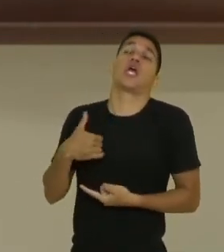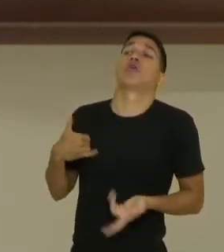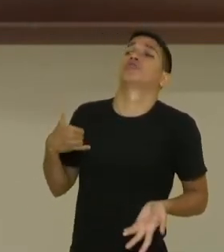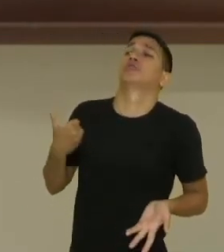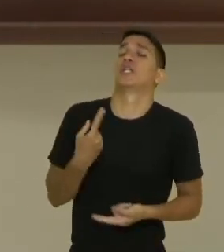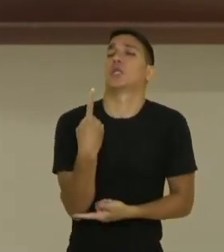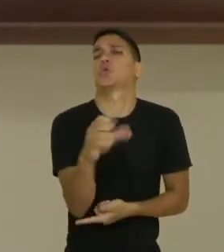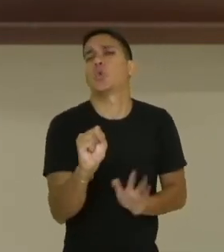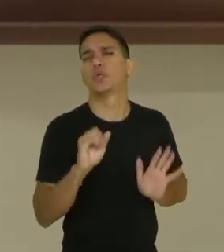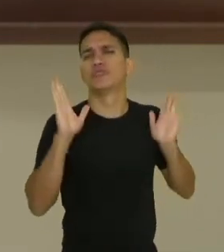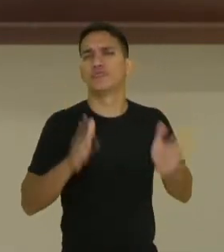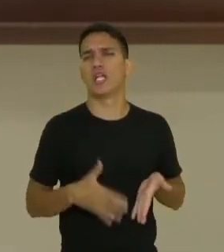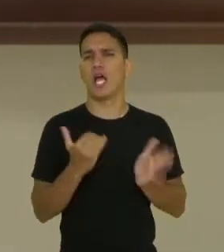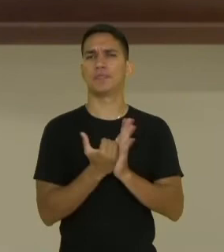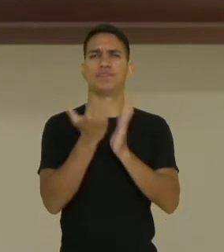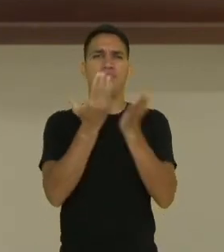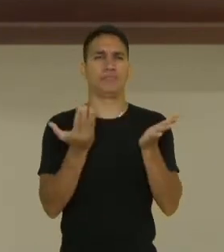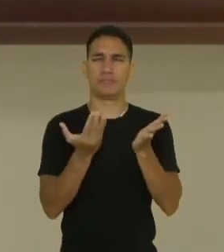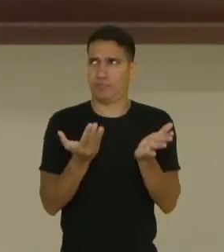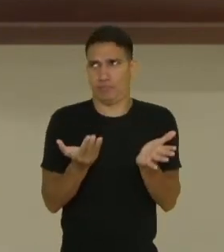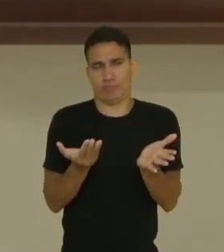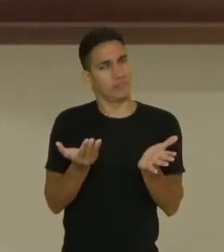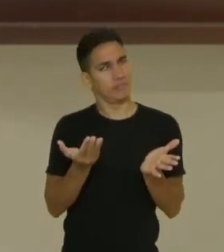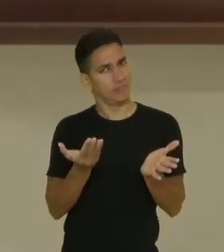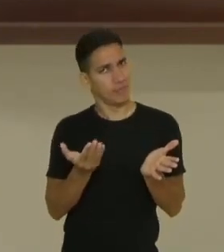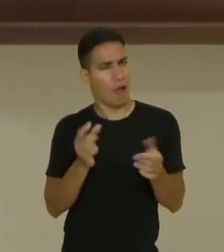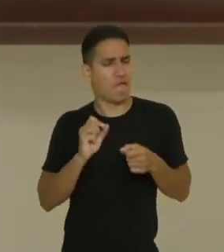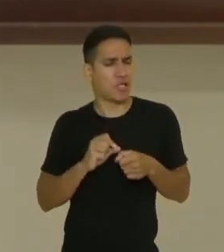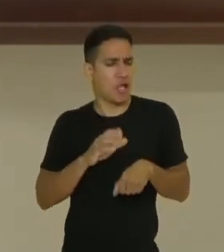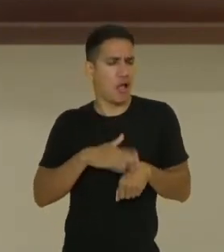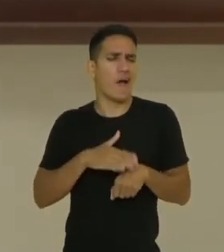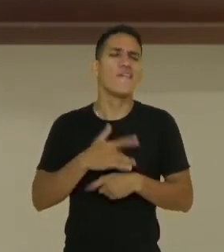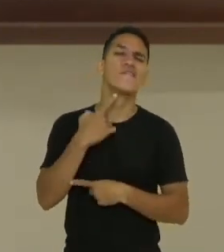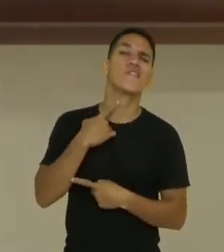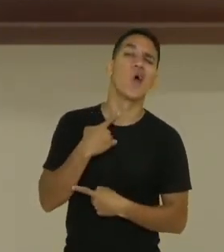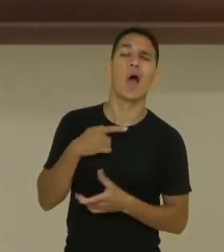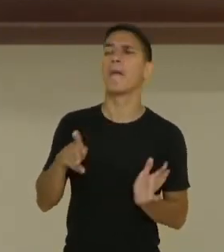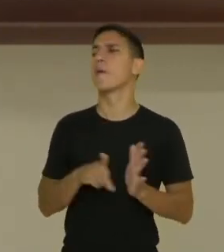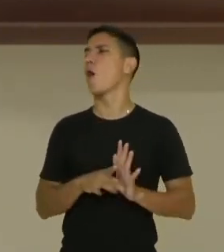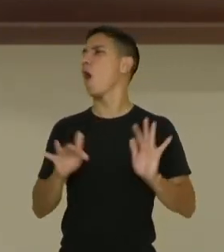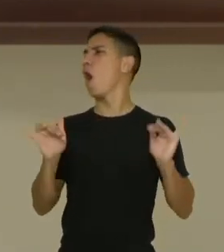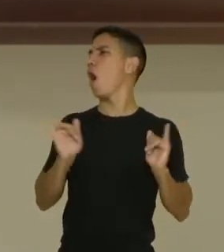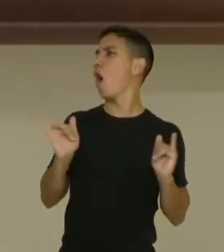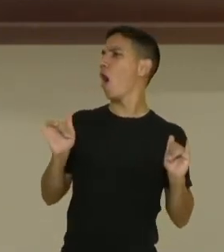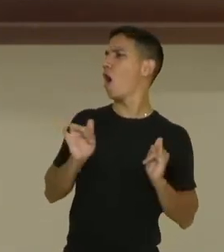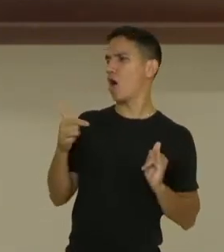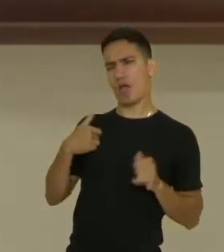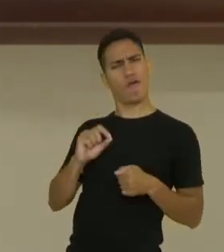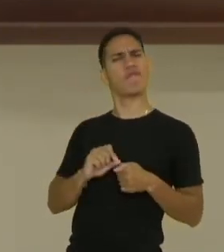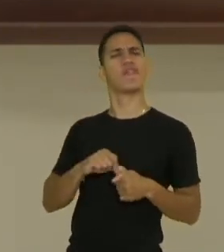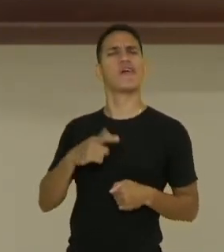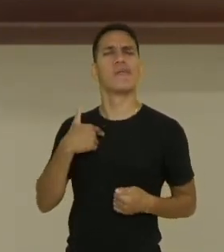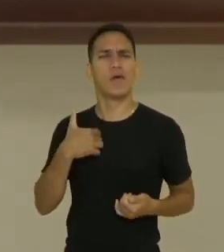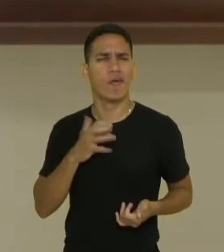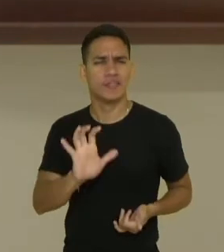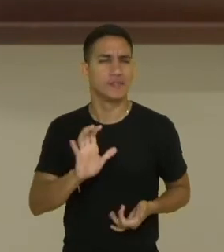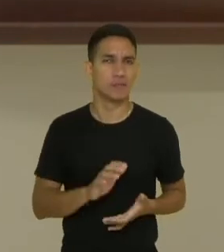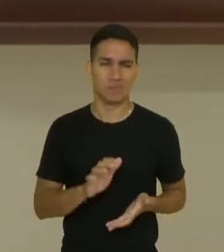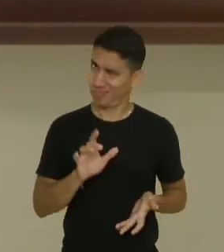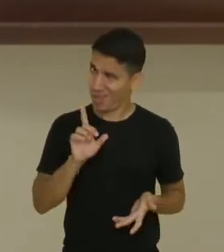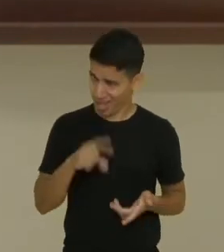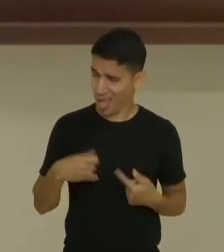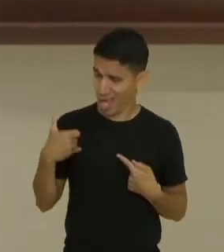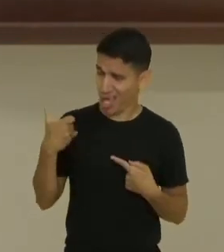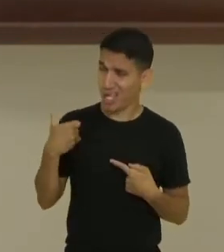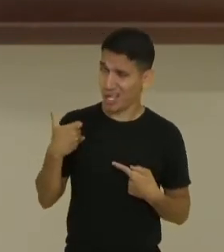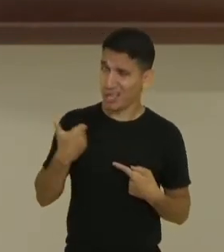agora eu sou de maior, né? Então agora eu posso fazer o que eu quero, agora eu sou independente, autônomo. Será que é a idade mesmo que